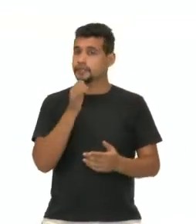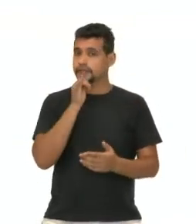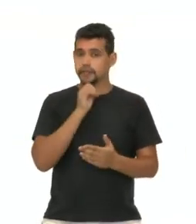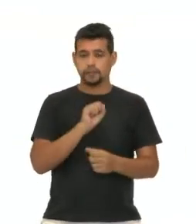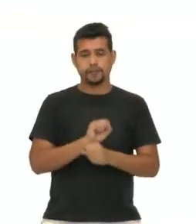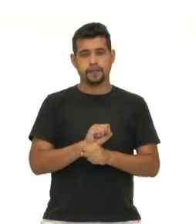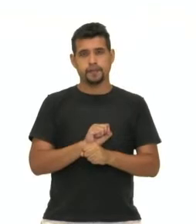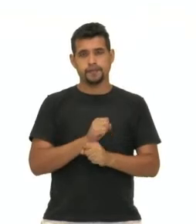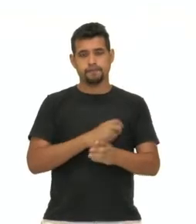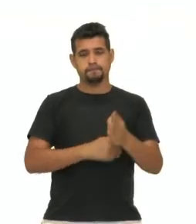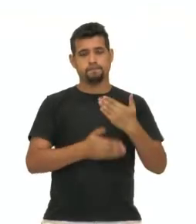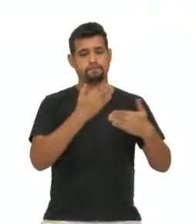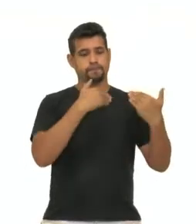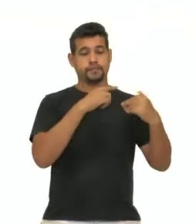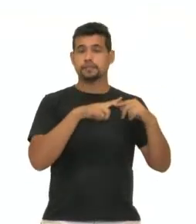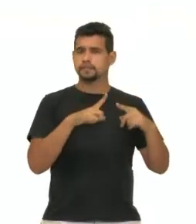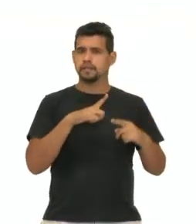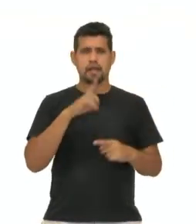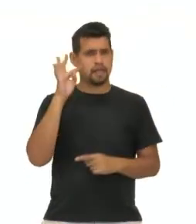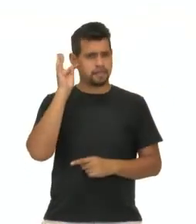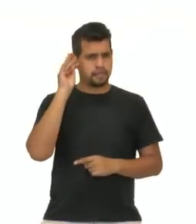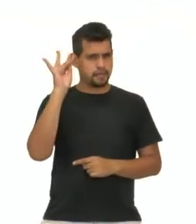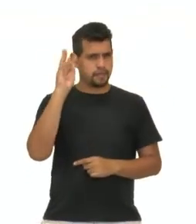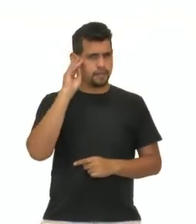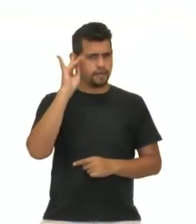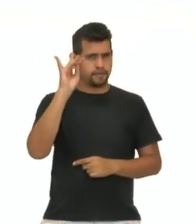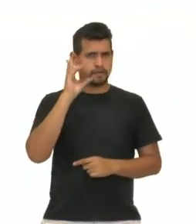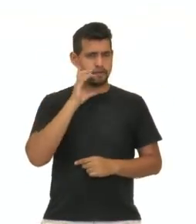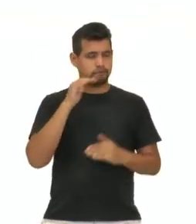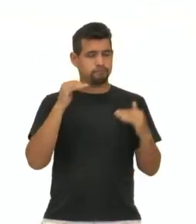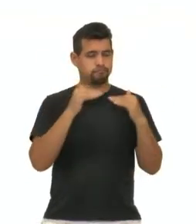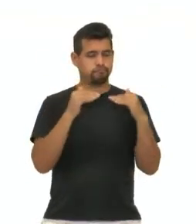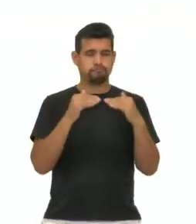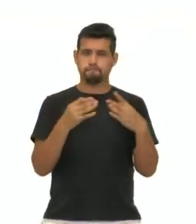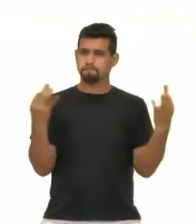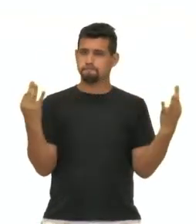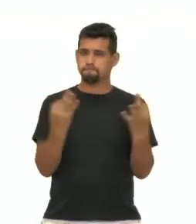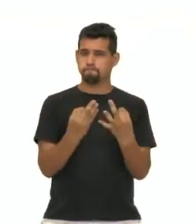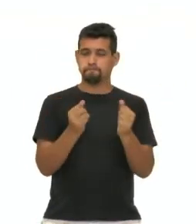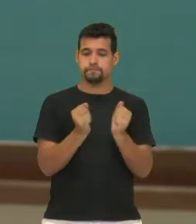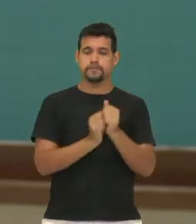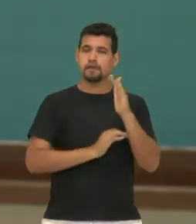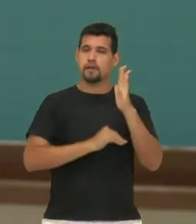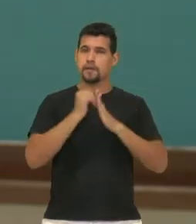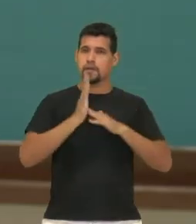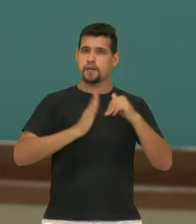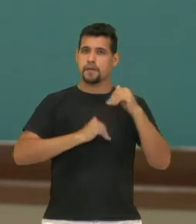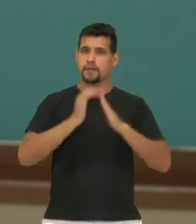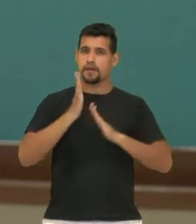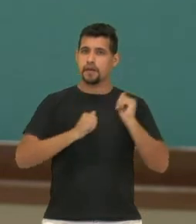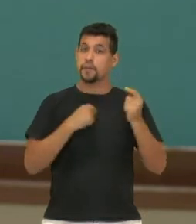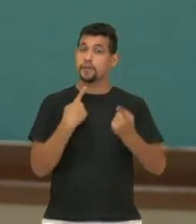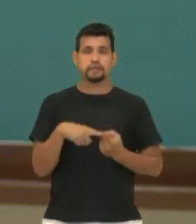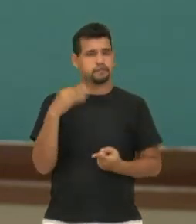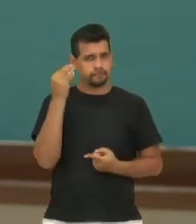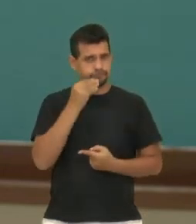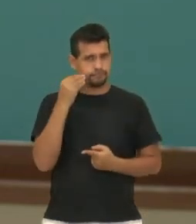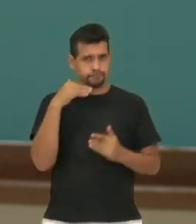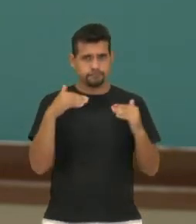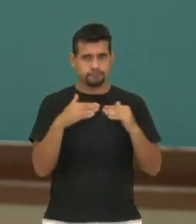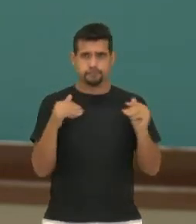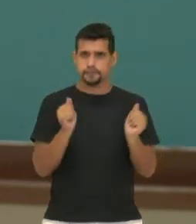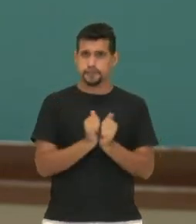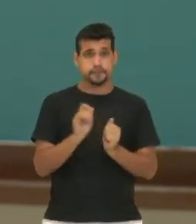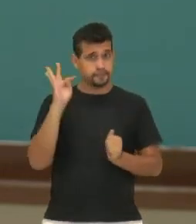Ao fazer isso, a teoria encaixa corretamente com a prática. O experimento está de acordo com a